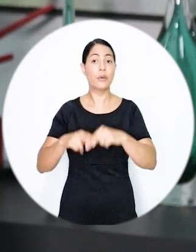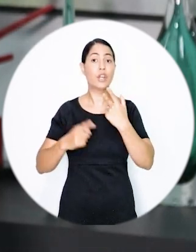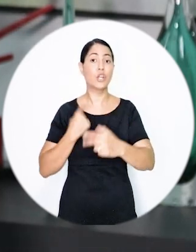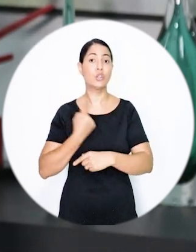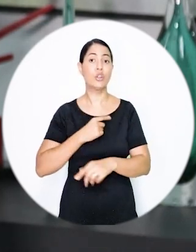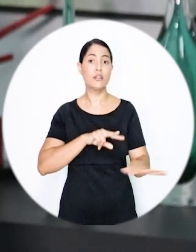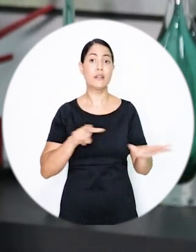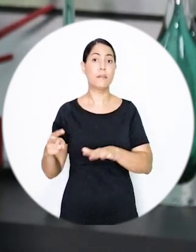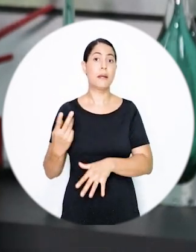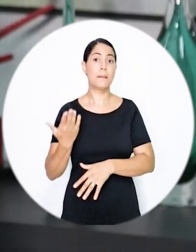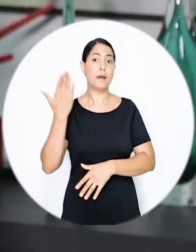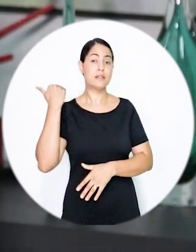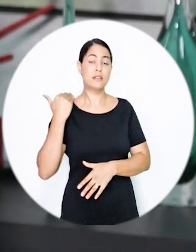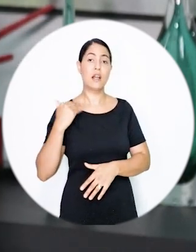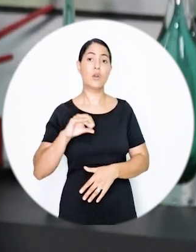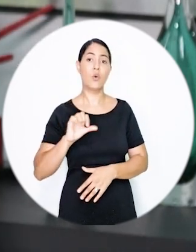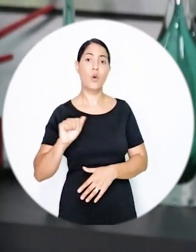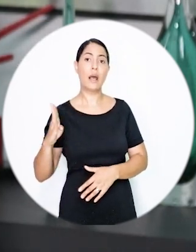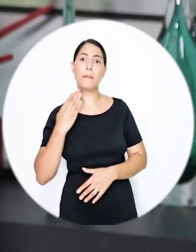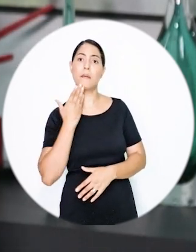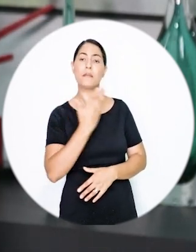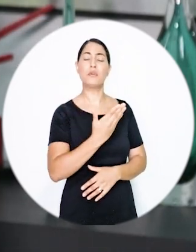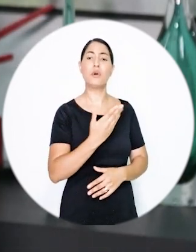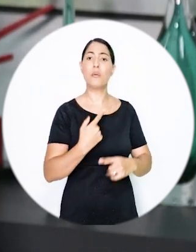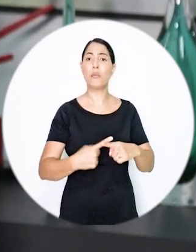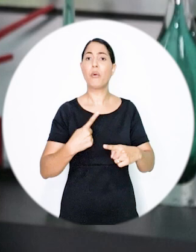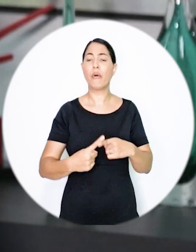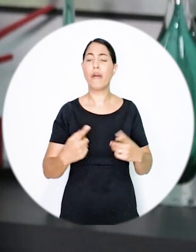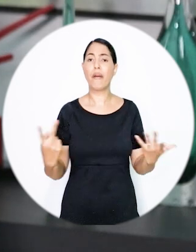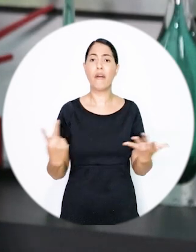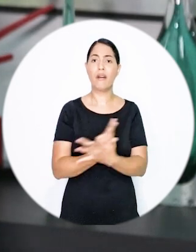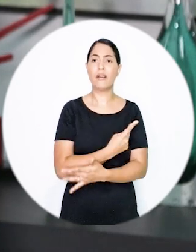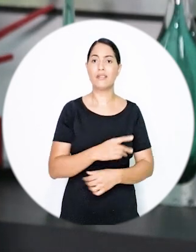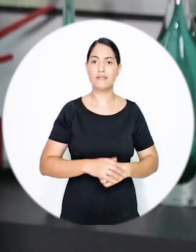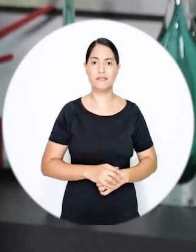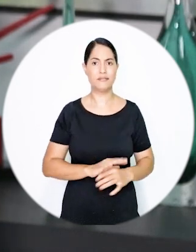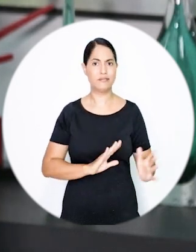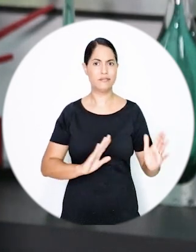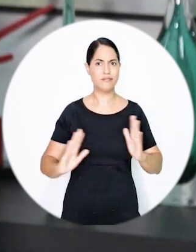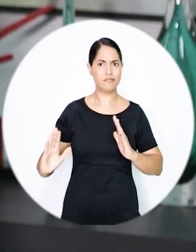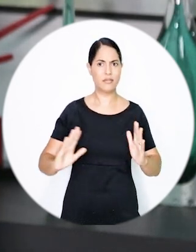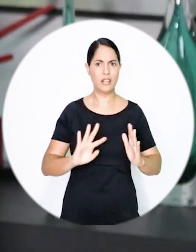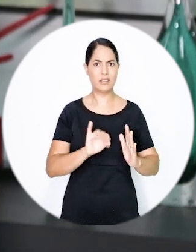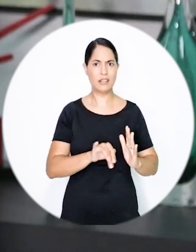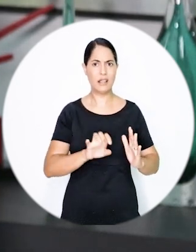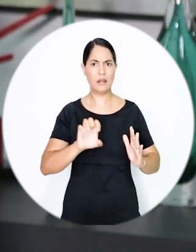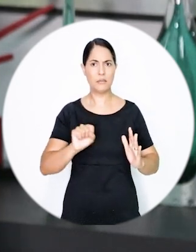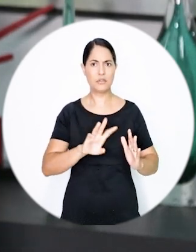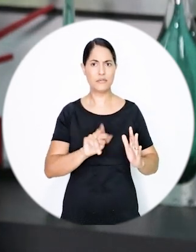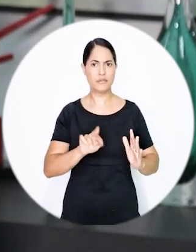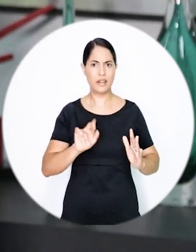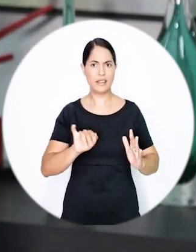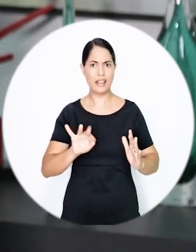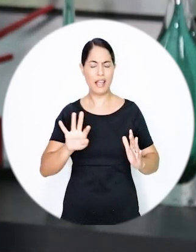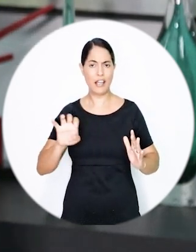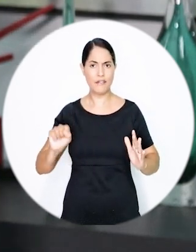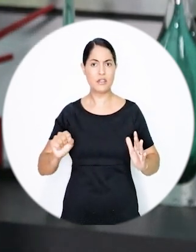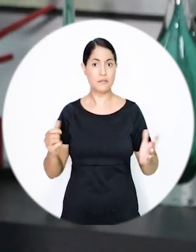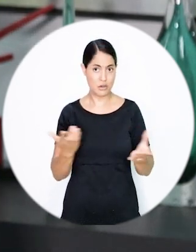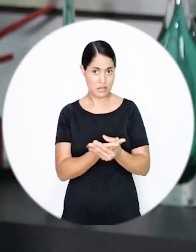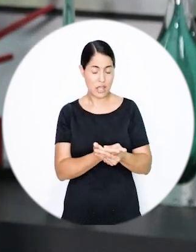proferida após uma petição apresentada pela OAB na semana passada, quando o ministro proibiu a comunicação entre investigados na Operação